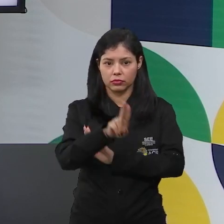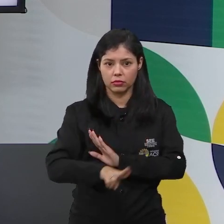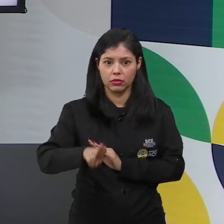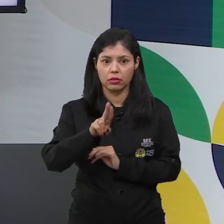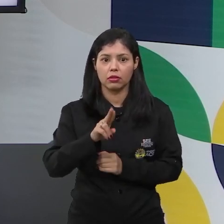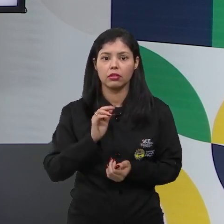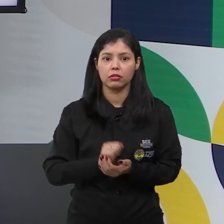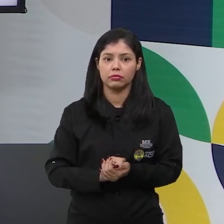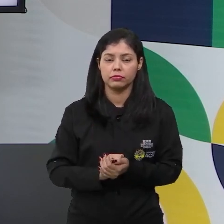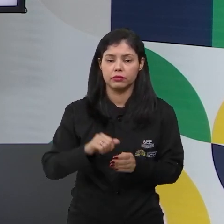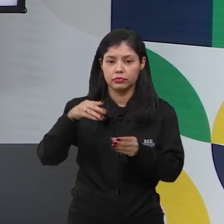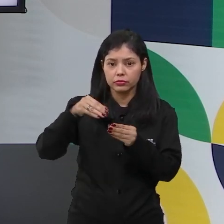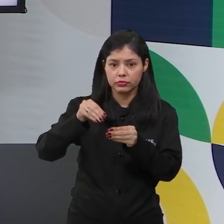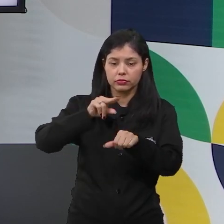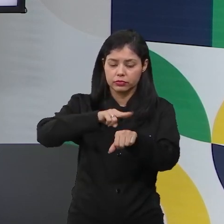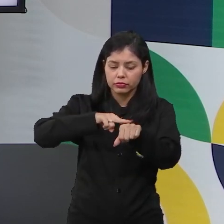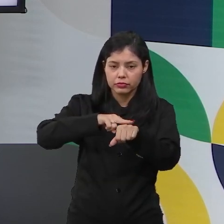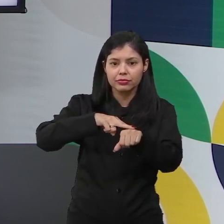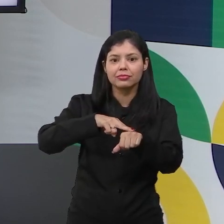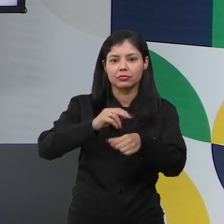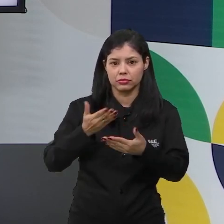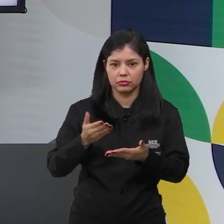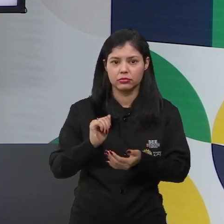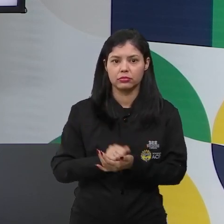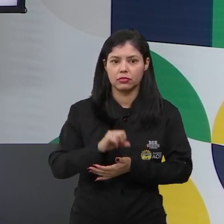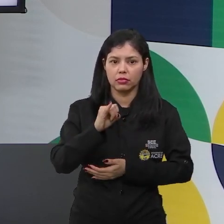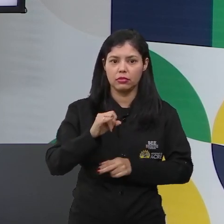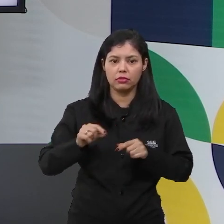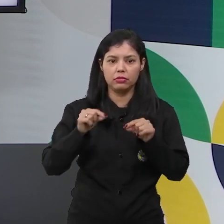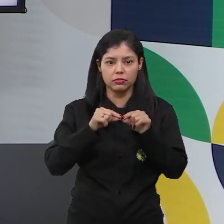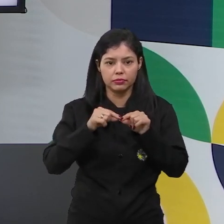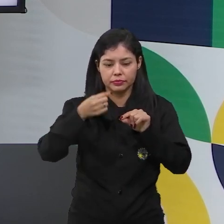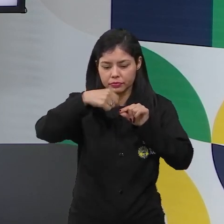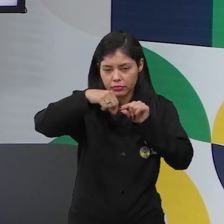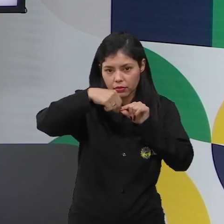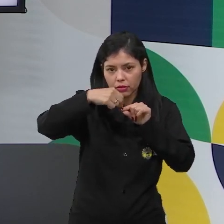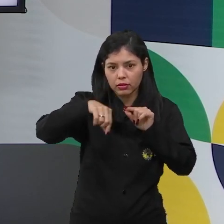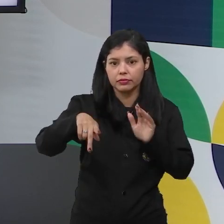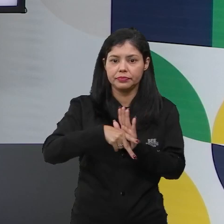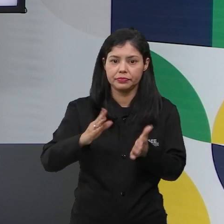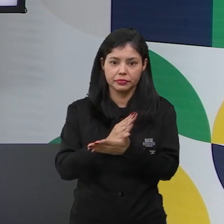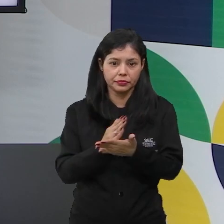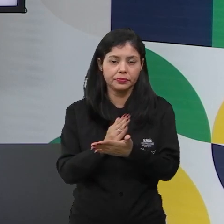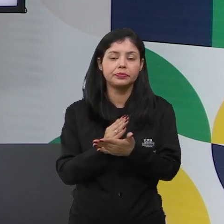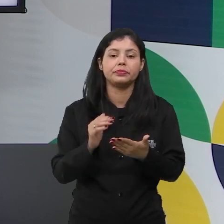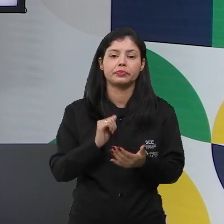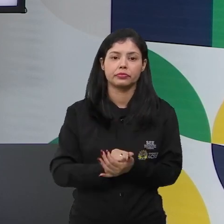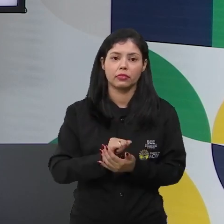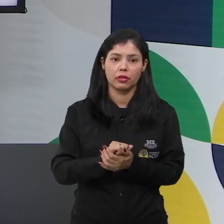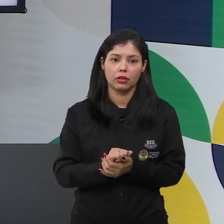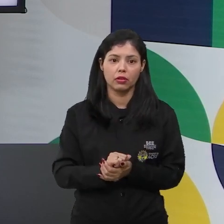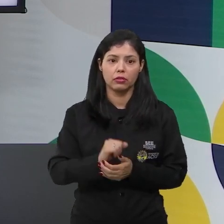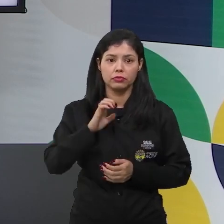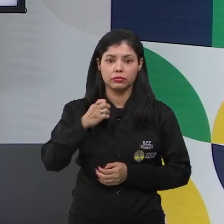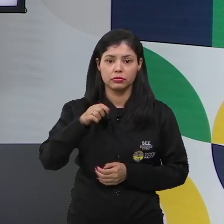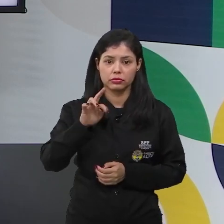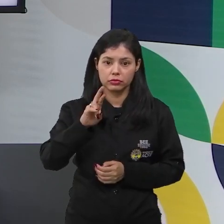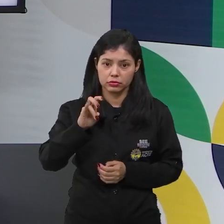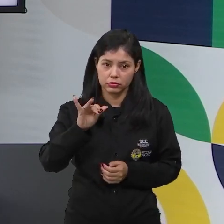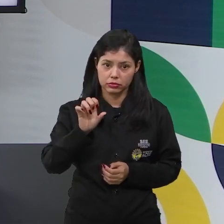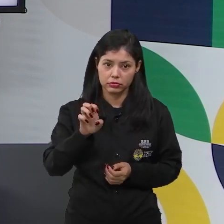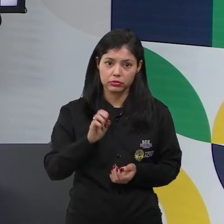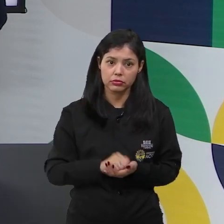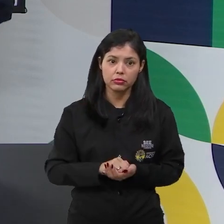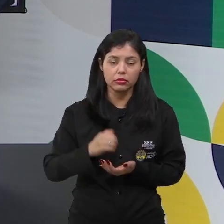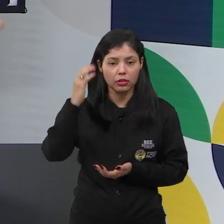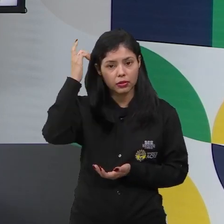quê? Um creme ou uma pomada. Se é um fungo na unha, né, a gente já tem algumas formulações no formato de esmaltes. Né,